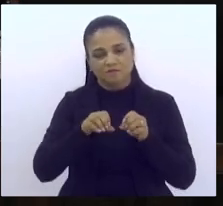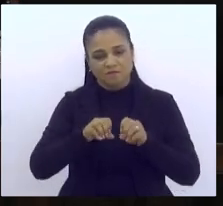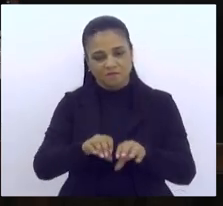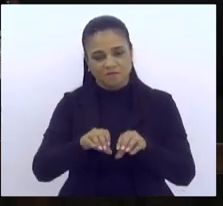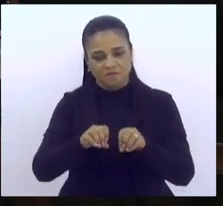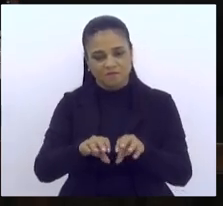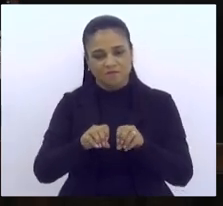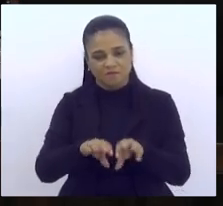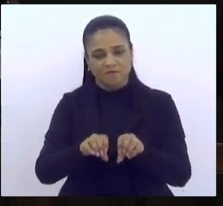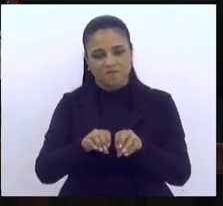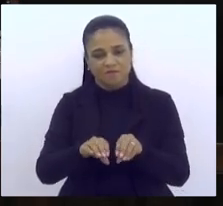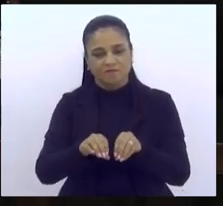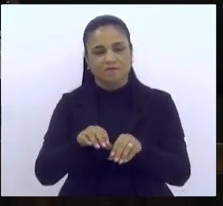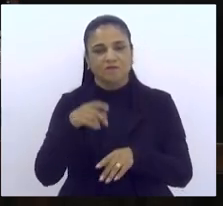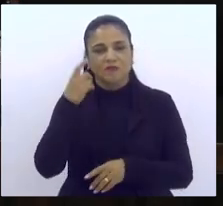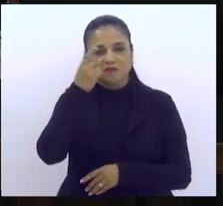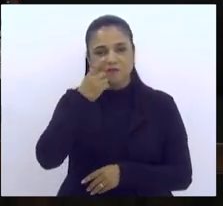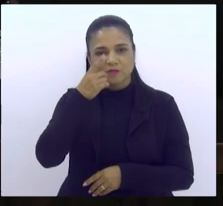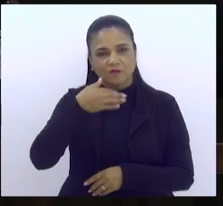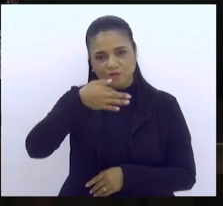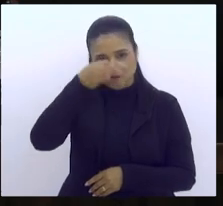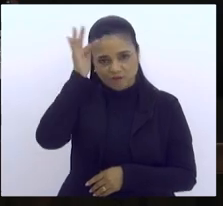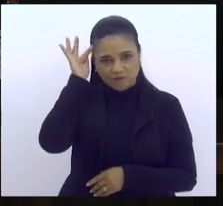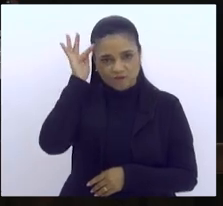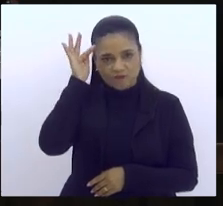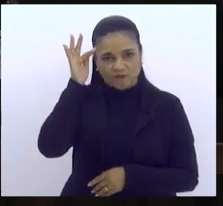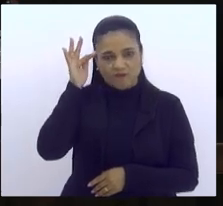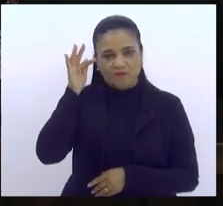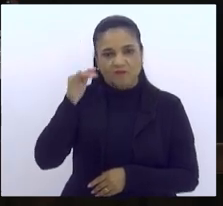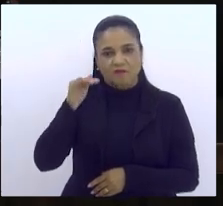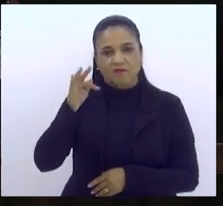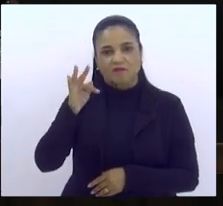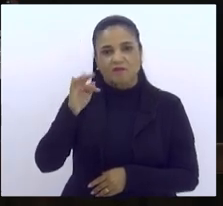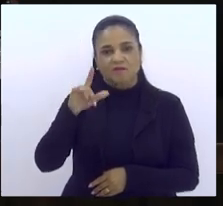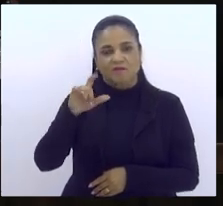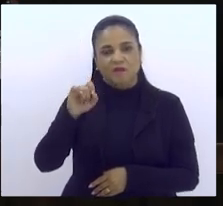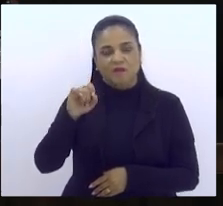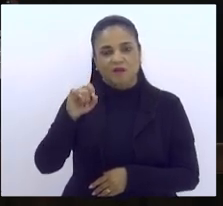Educação, deputado Flávio Serafini.